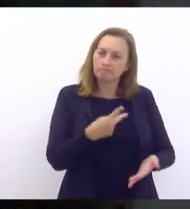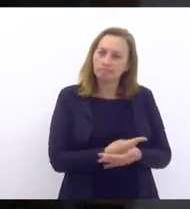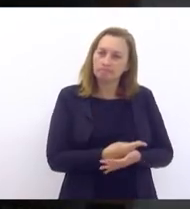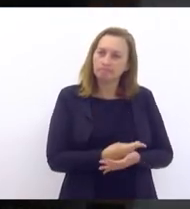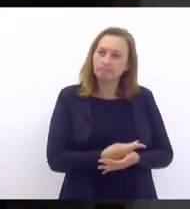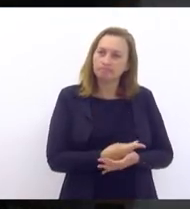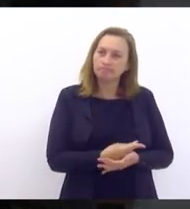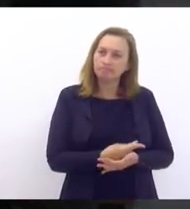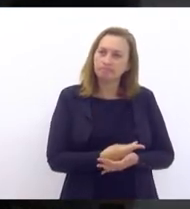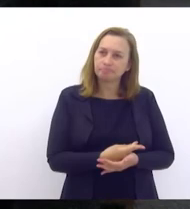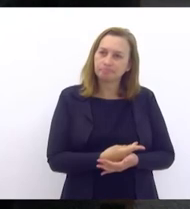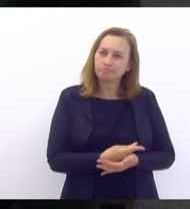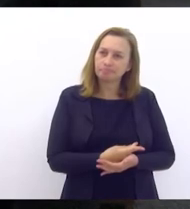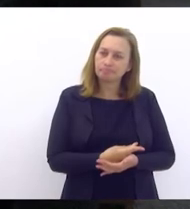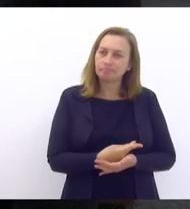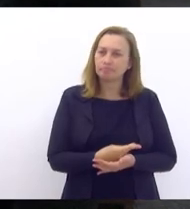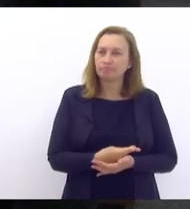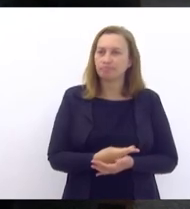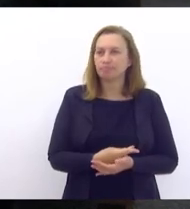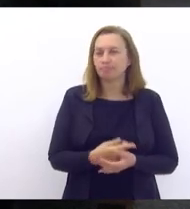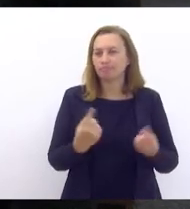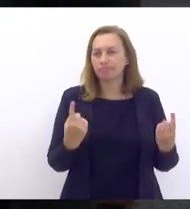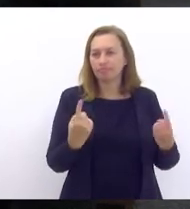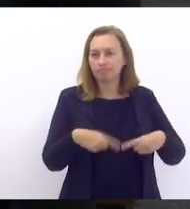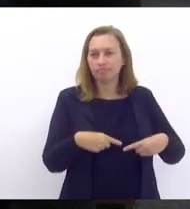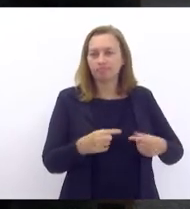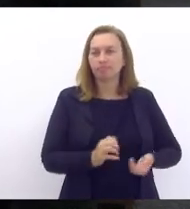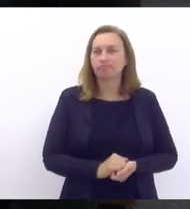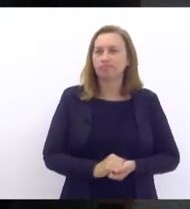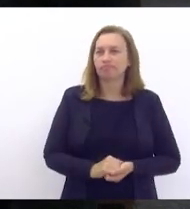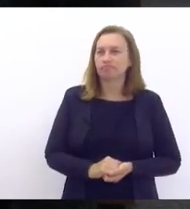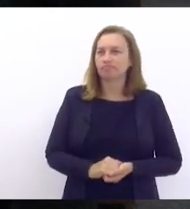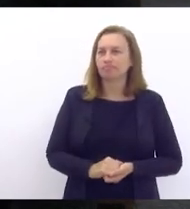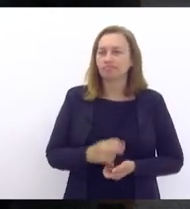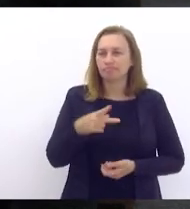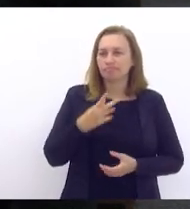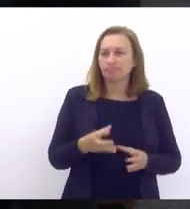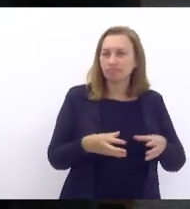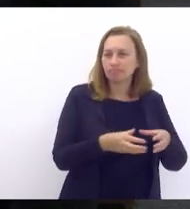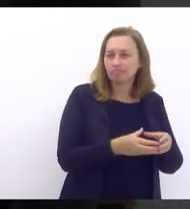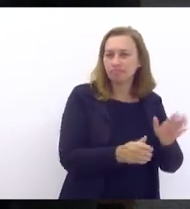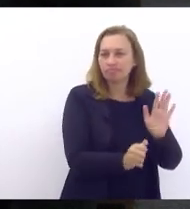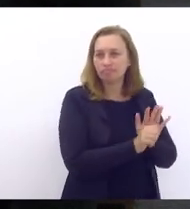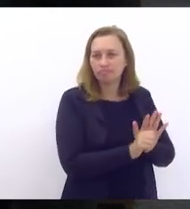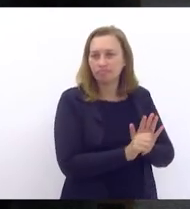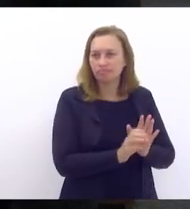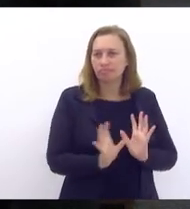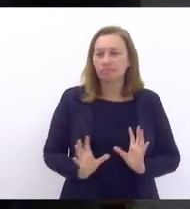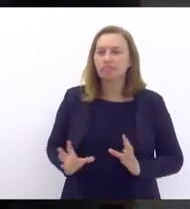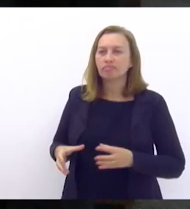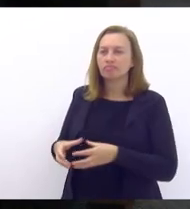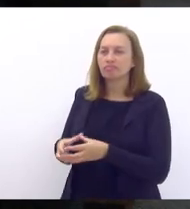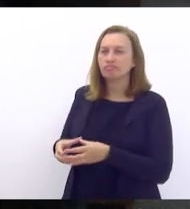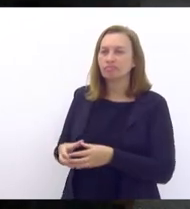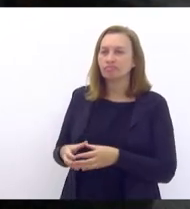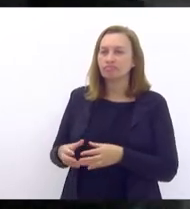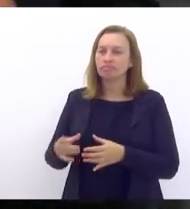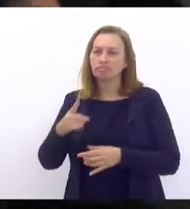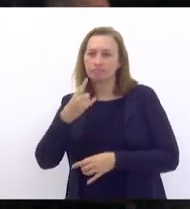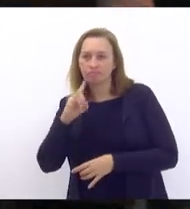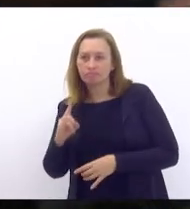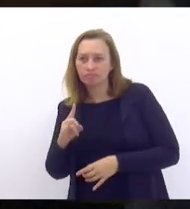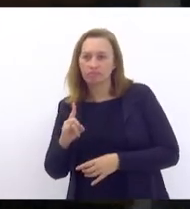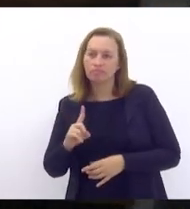irresponsáveis, de um lado para outro. Não dizer que é bancada de droga, bancada de álcool.